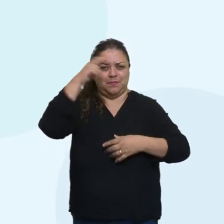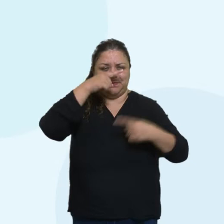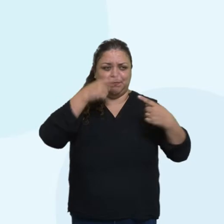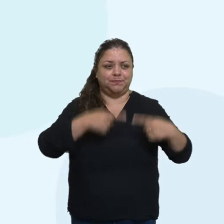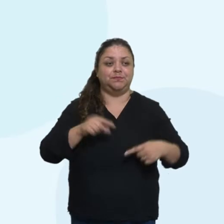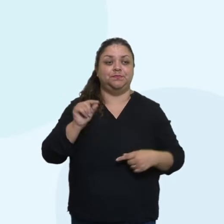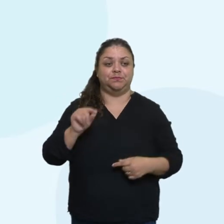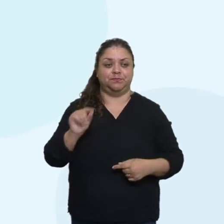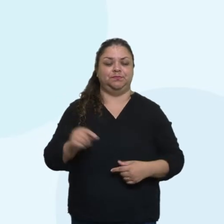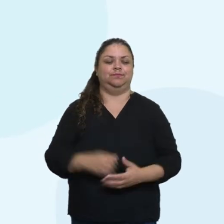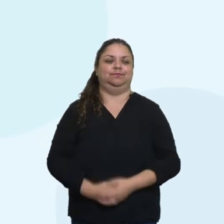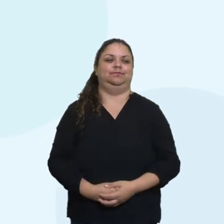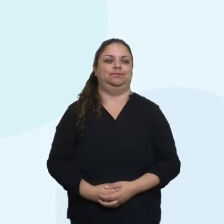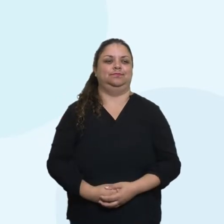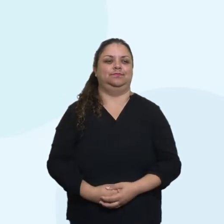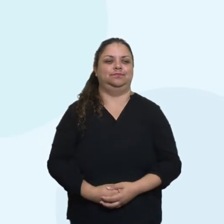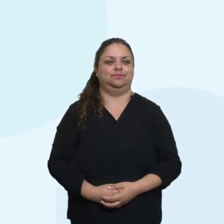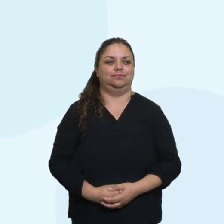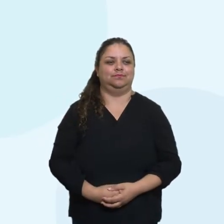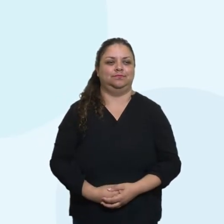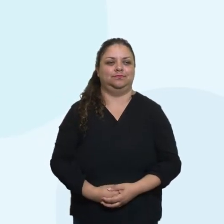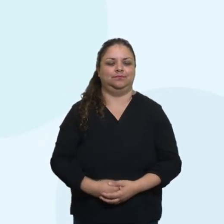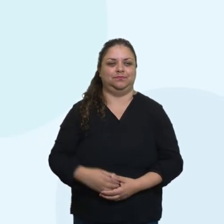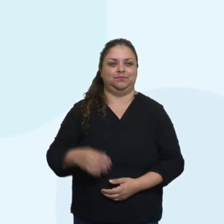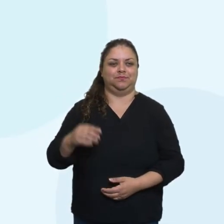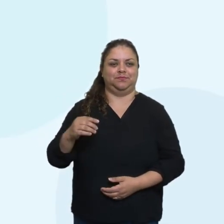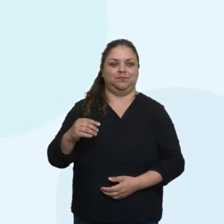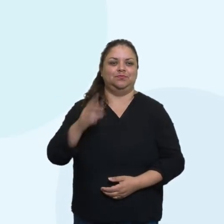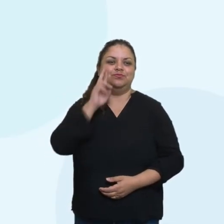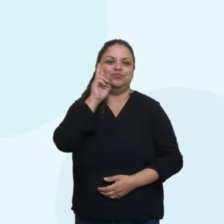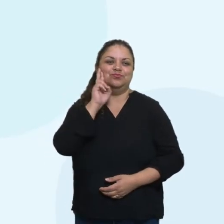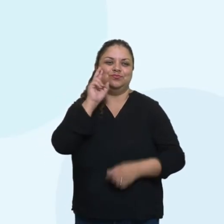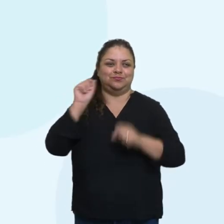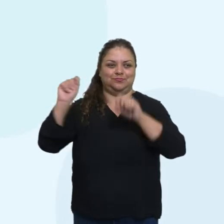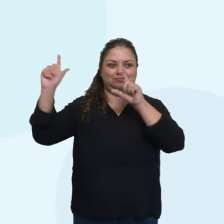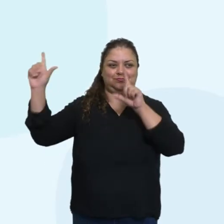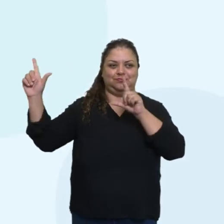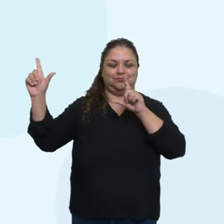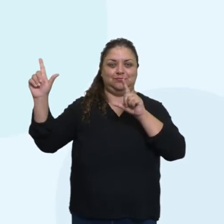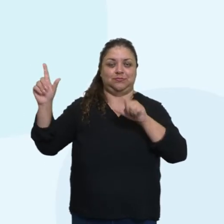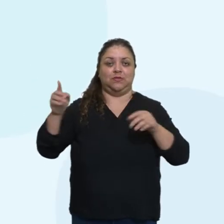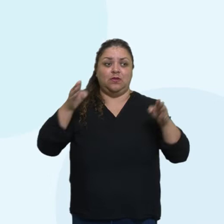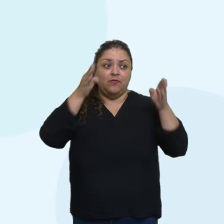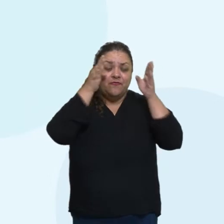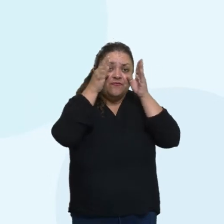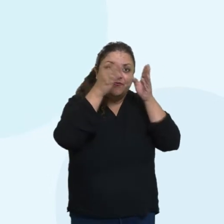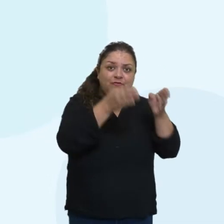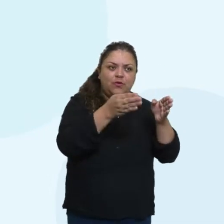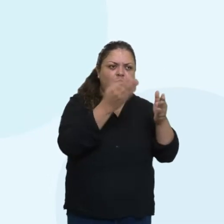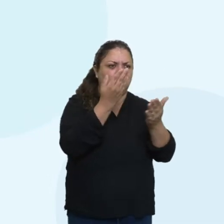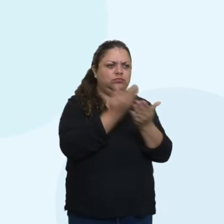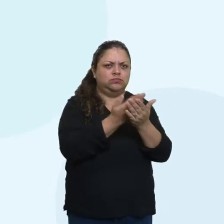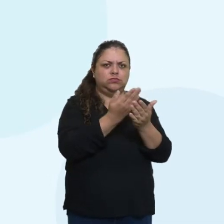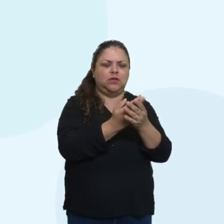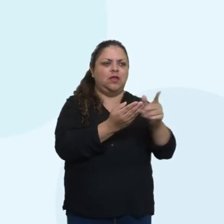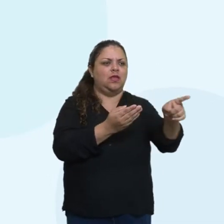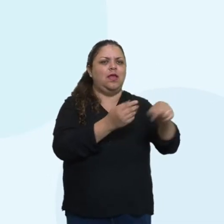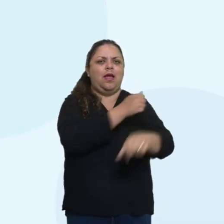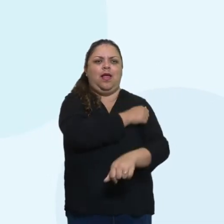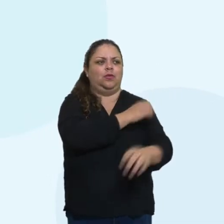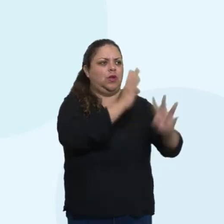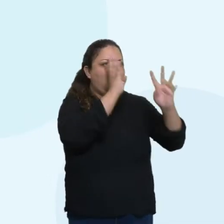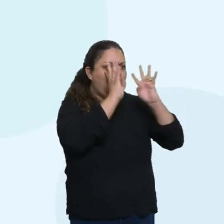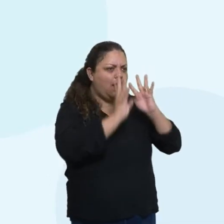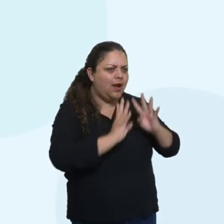aprendizagem por exemplo se manter focado durante as aulas né então agora os estudantes no período da covilhã e